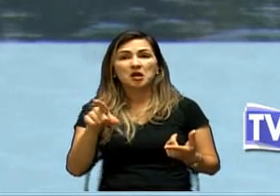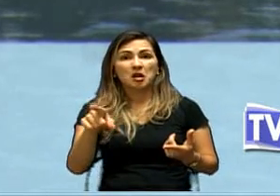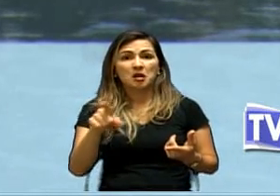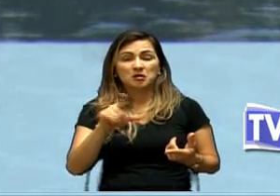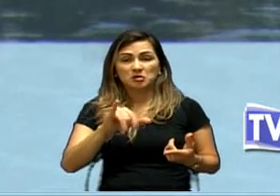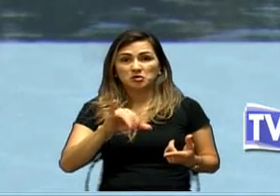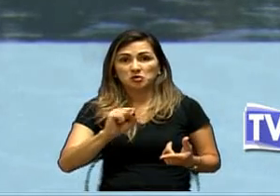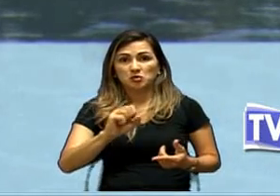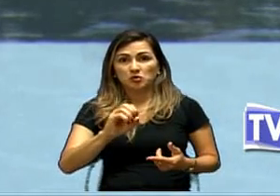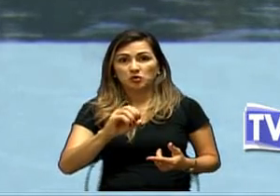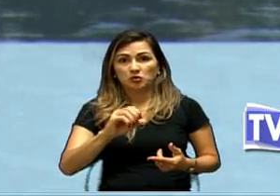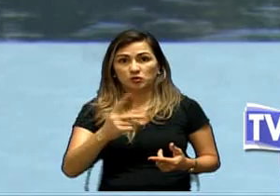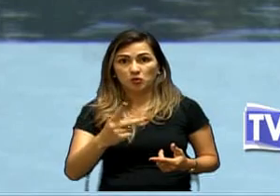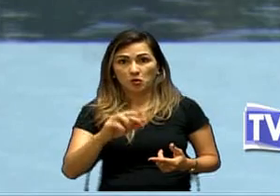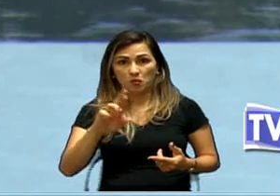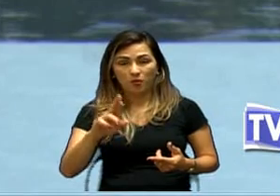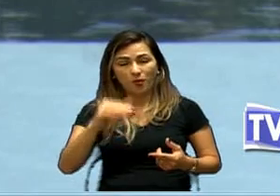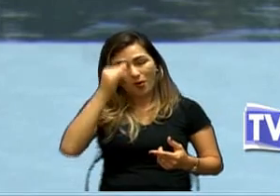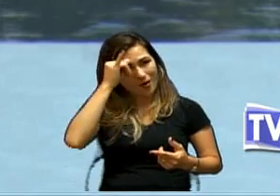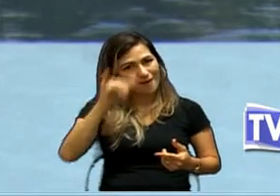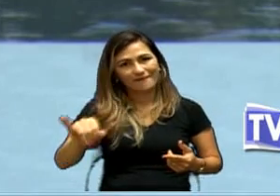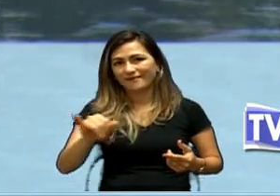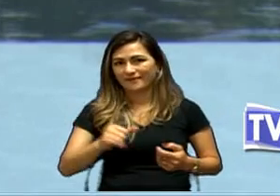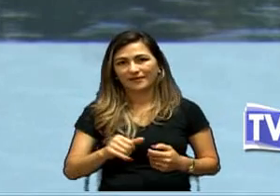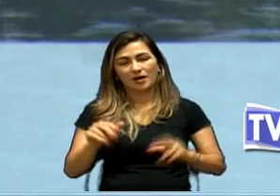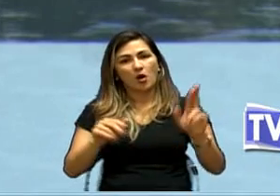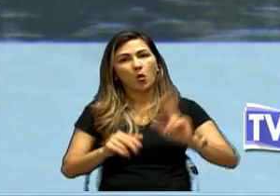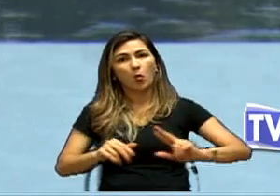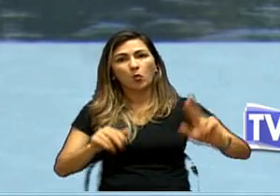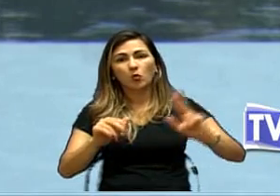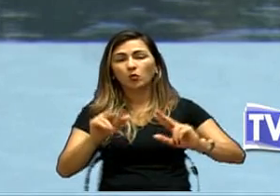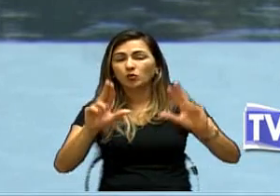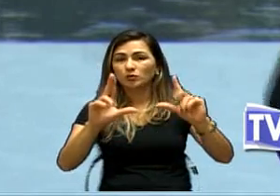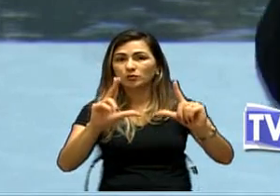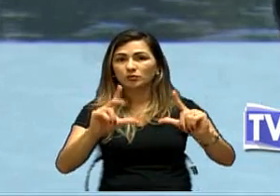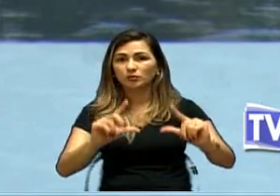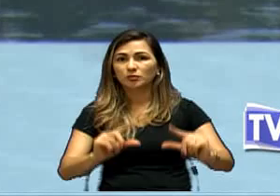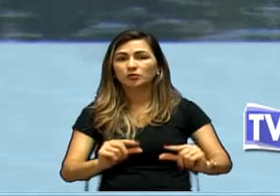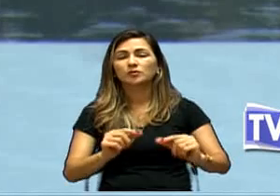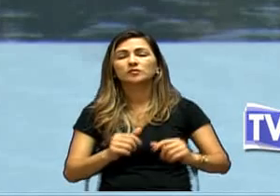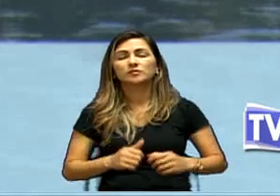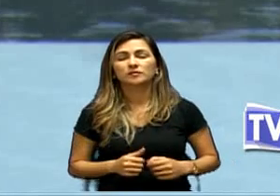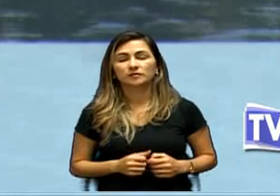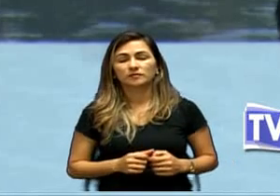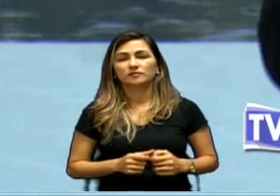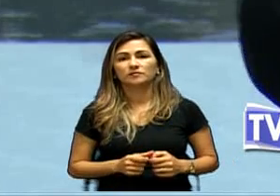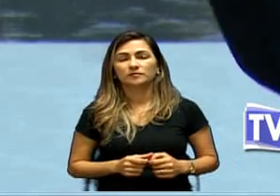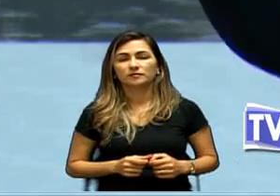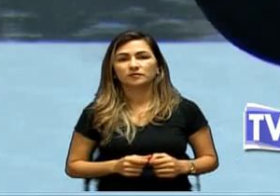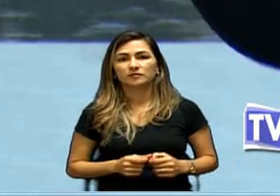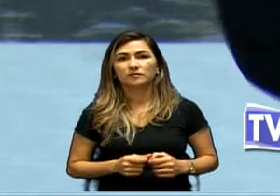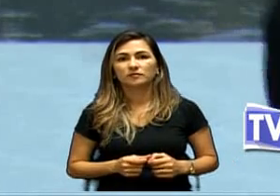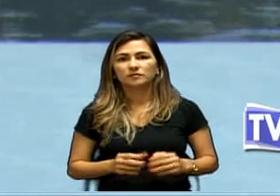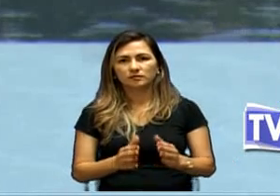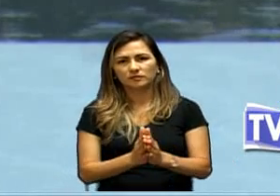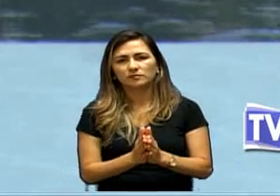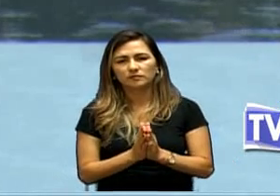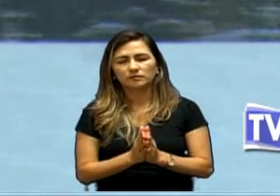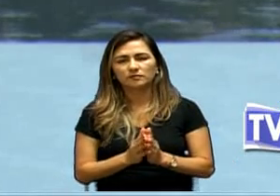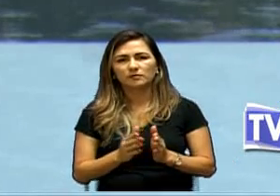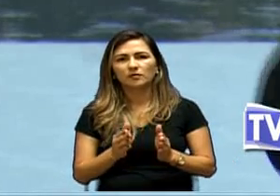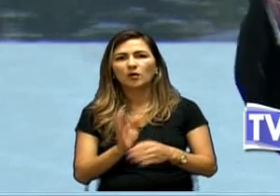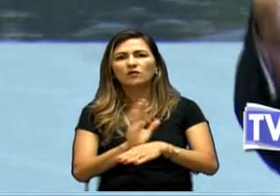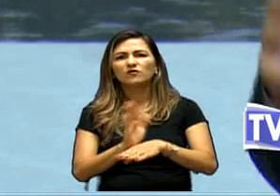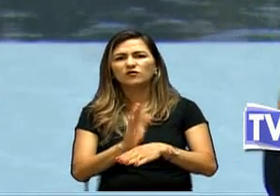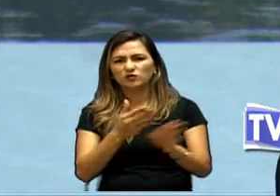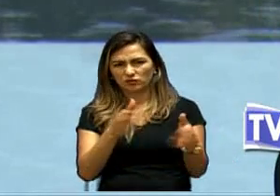por ser exatamente contaminante sobre os vários aspectos. Vereador, até poder enriquecer, Vossa Excelência, o primeiro escrito, eu poderia passar um vídeo